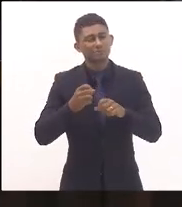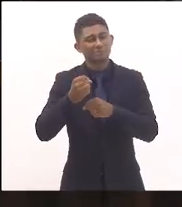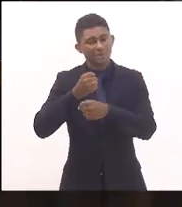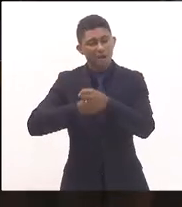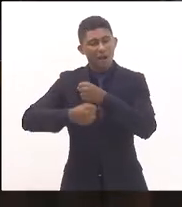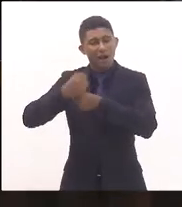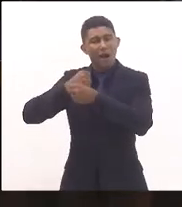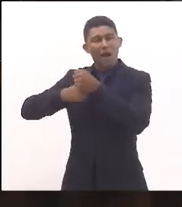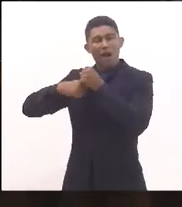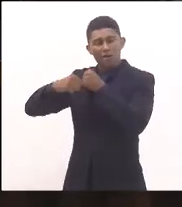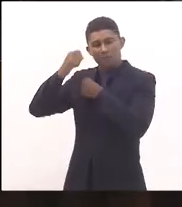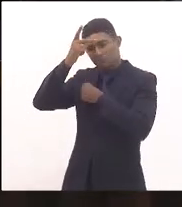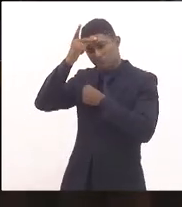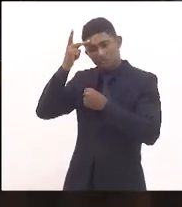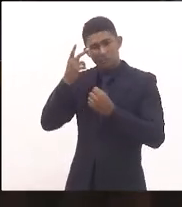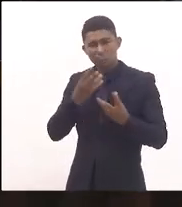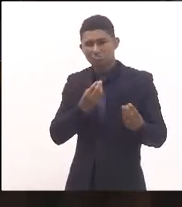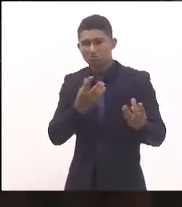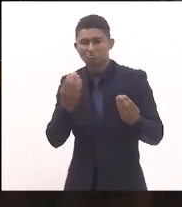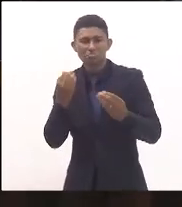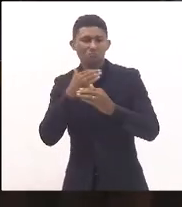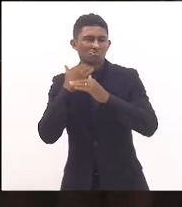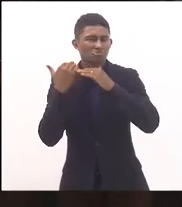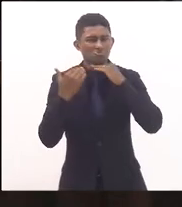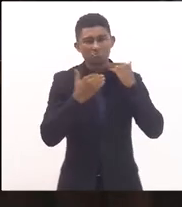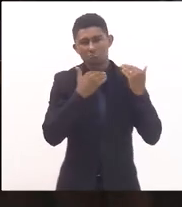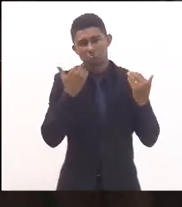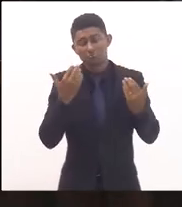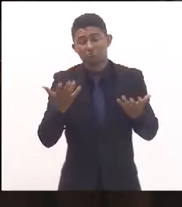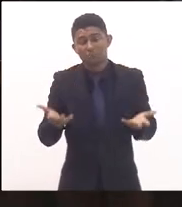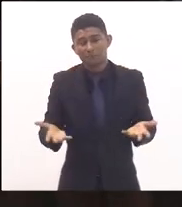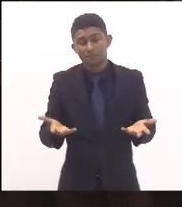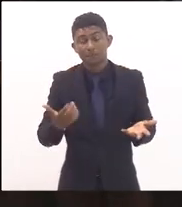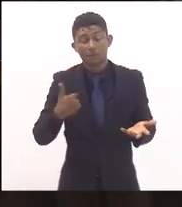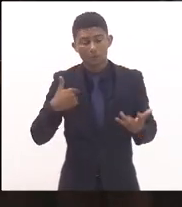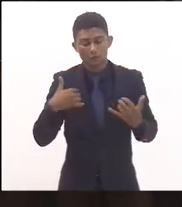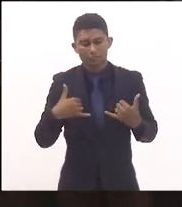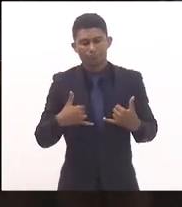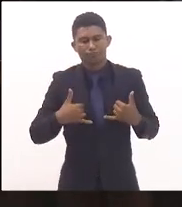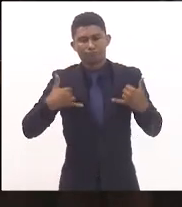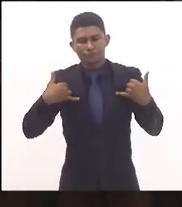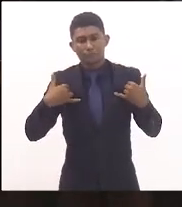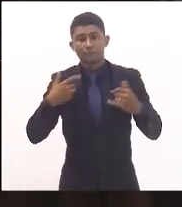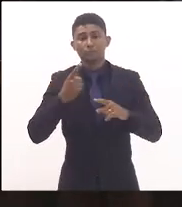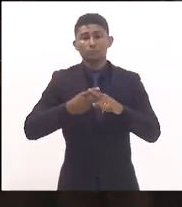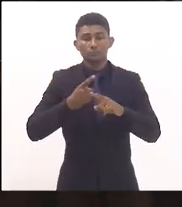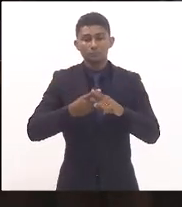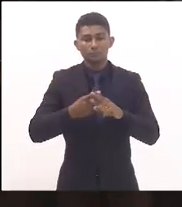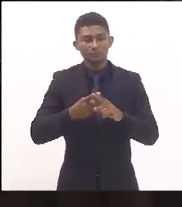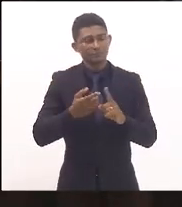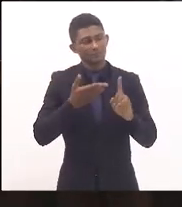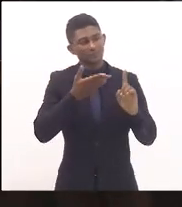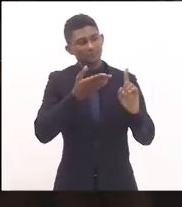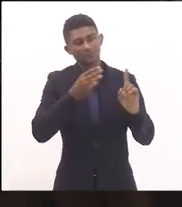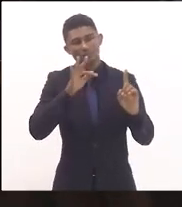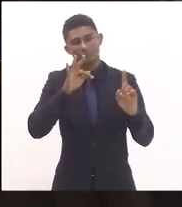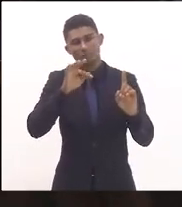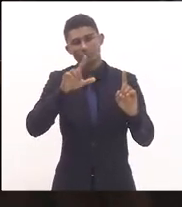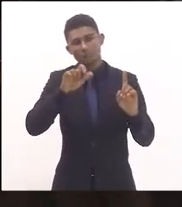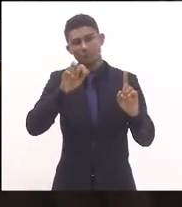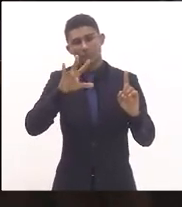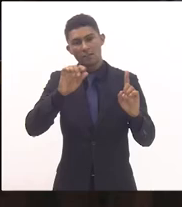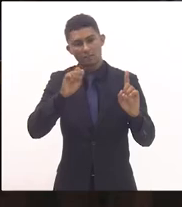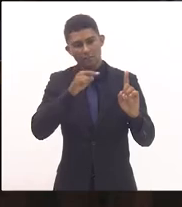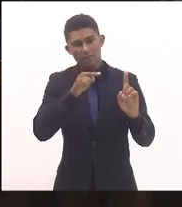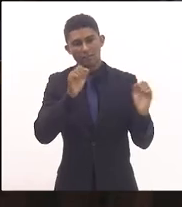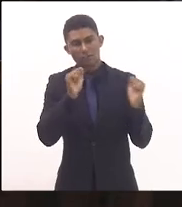orgulho da Flávia ao trabalhar comigo durante todo esse tempo e Desde o tempo que eu comprei a